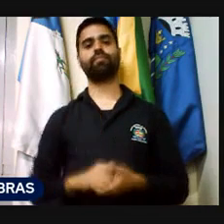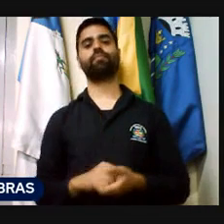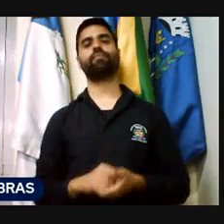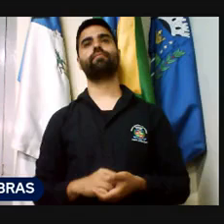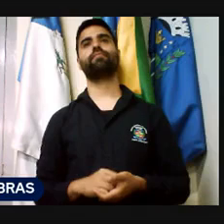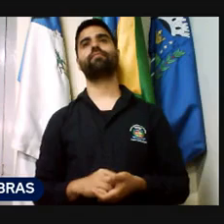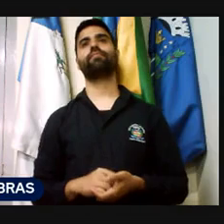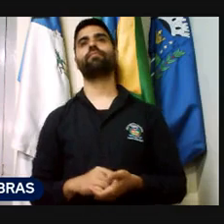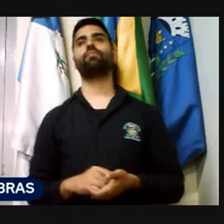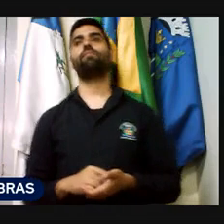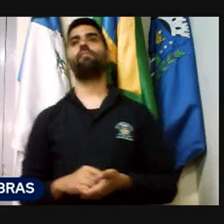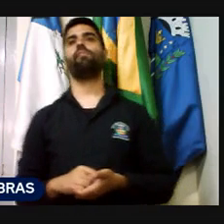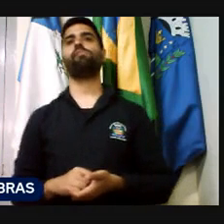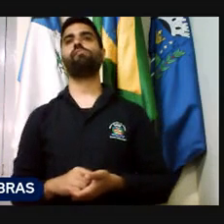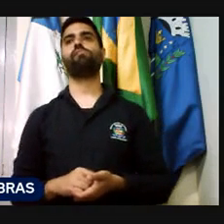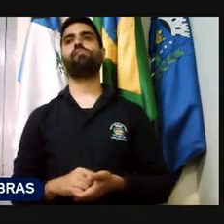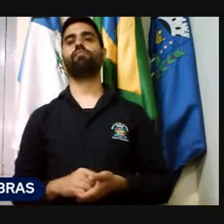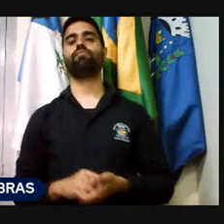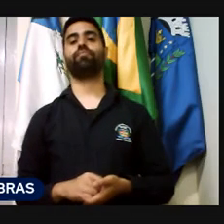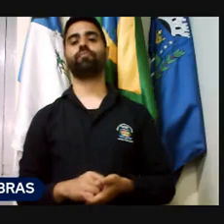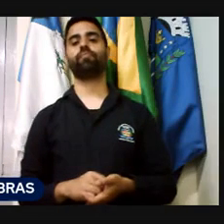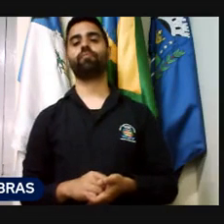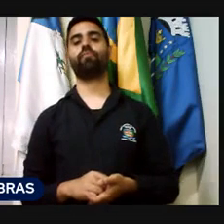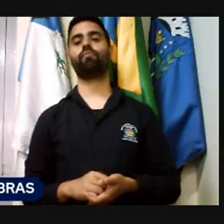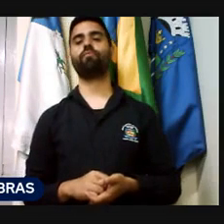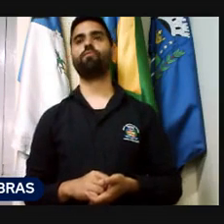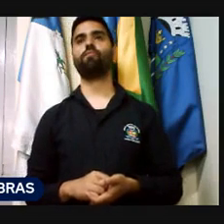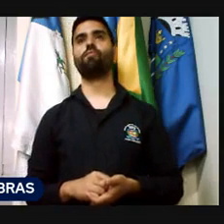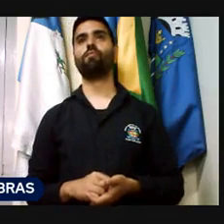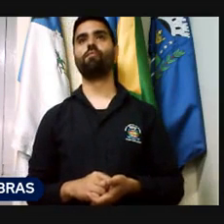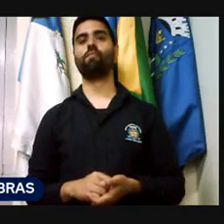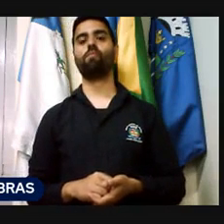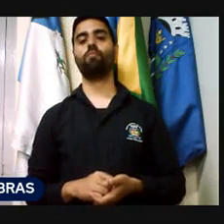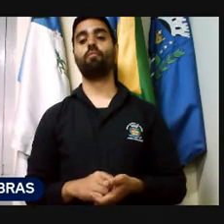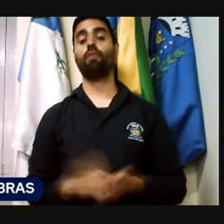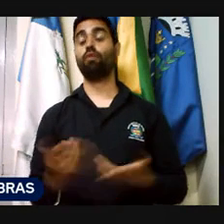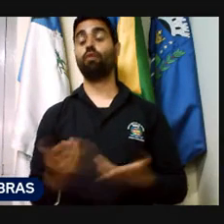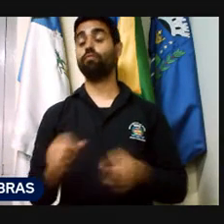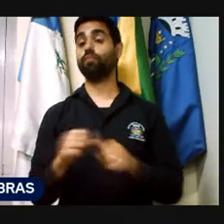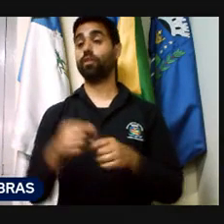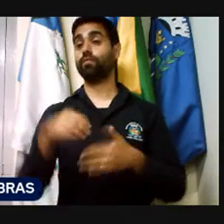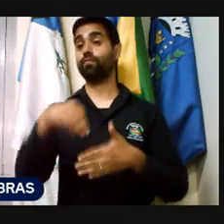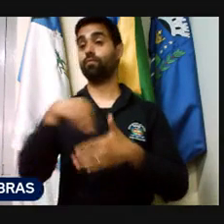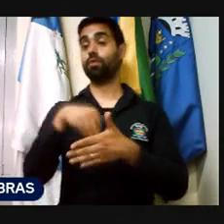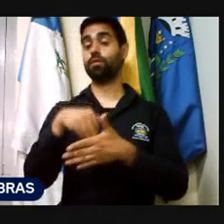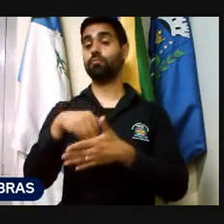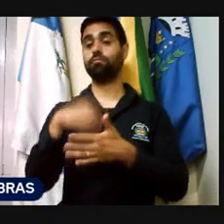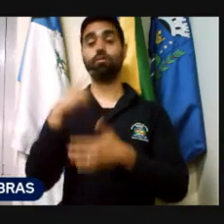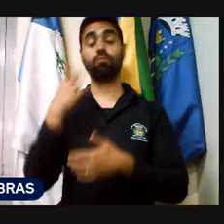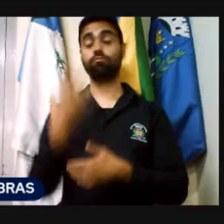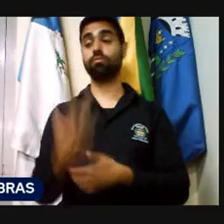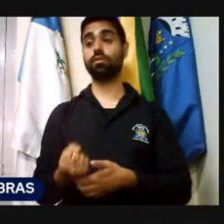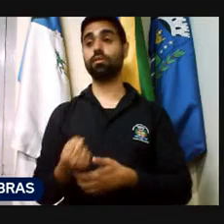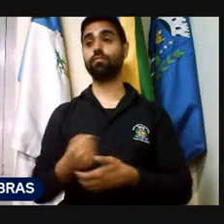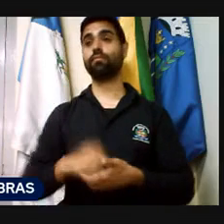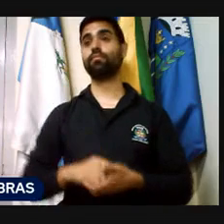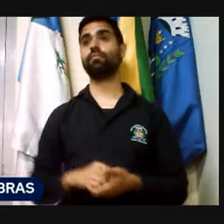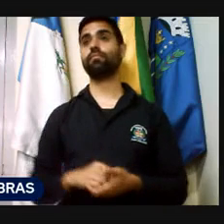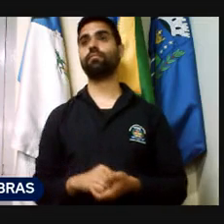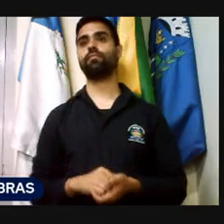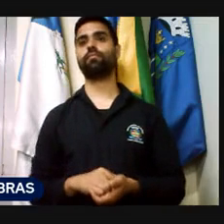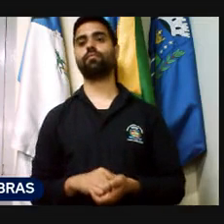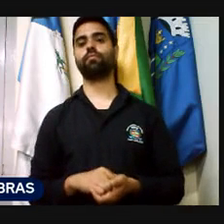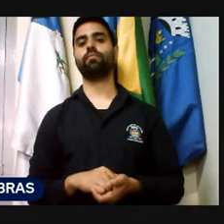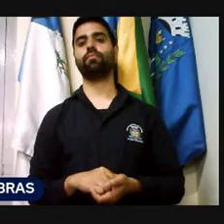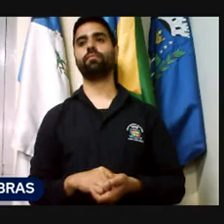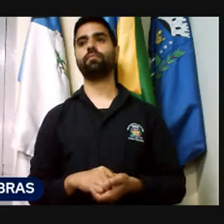em discussão. Não havendo quem queira discutir, passo então ao regime de votação. Os vereadores concordam?